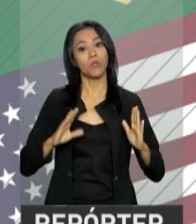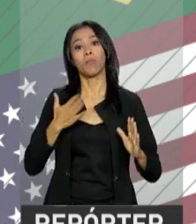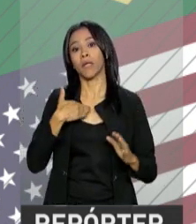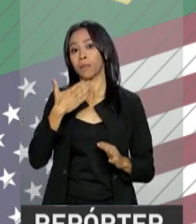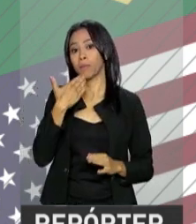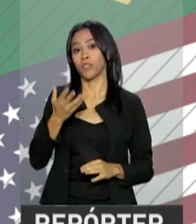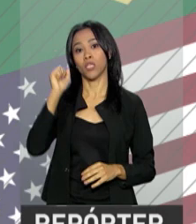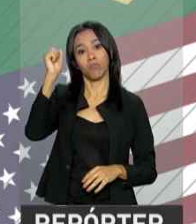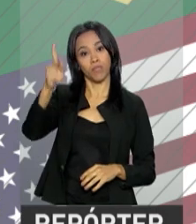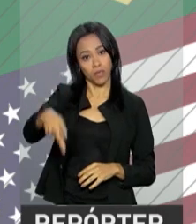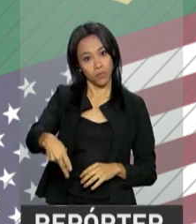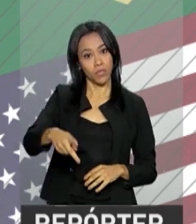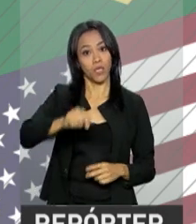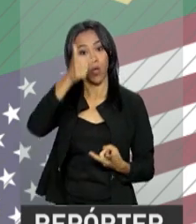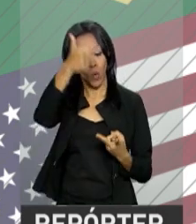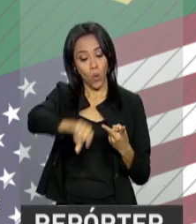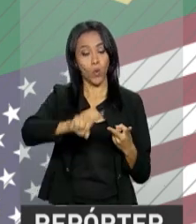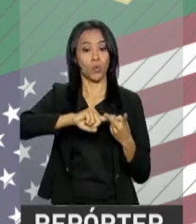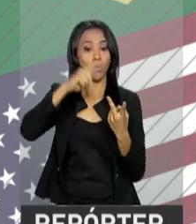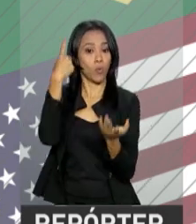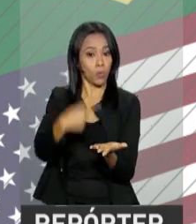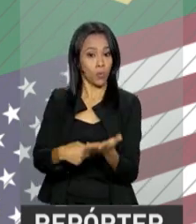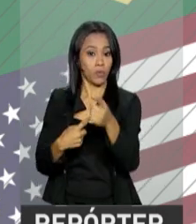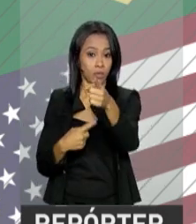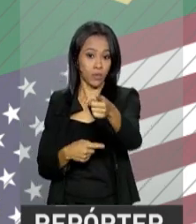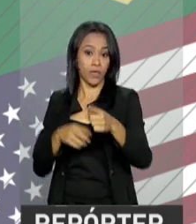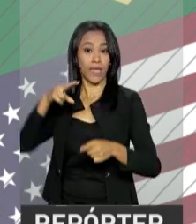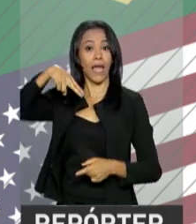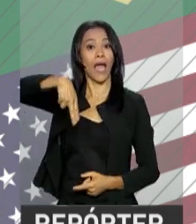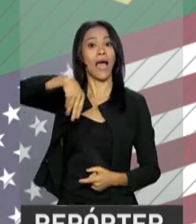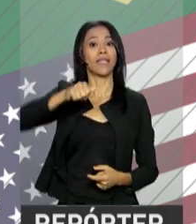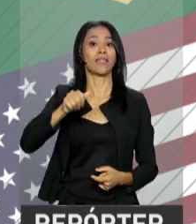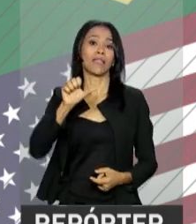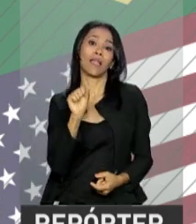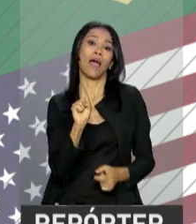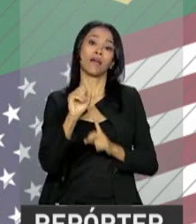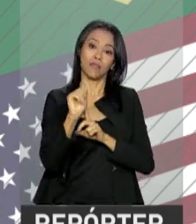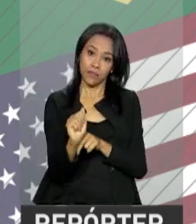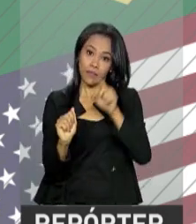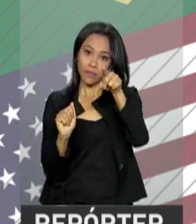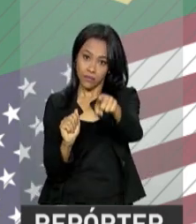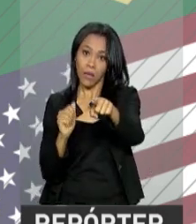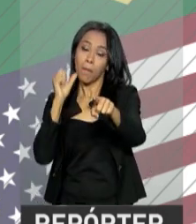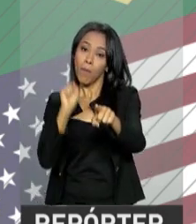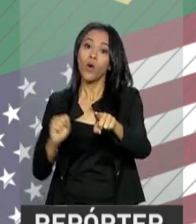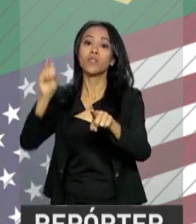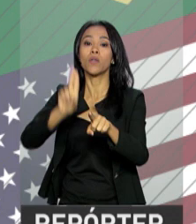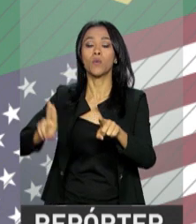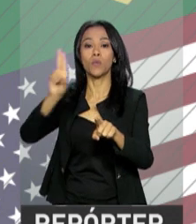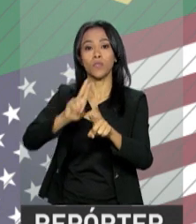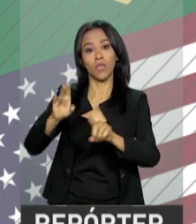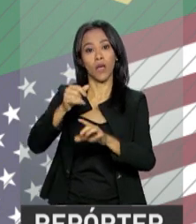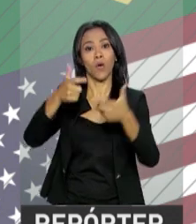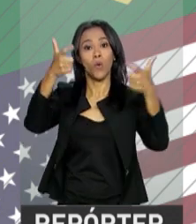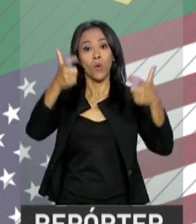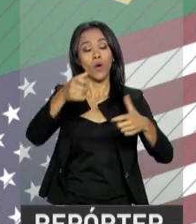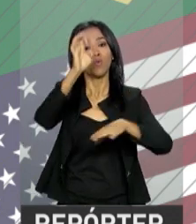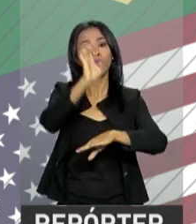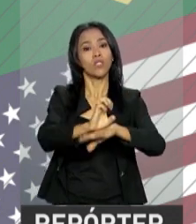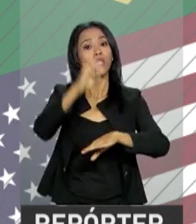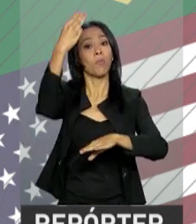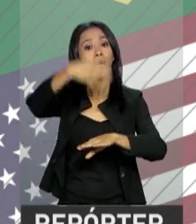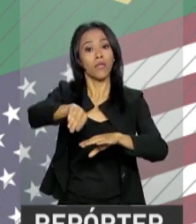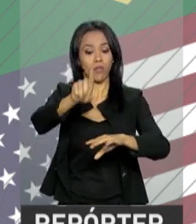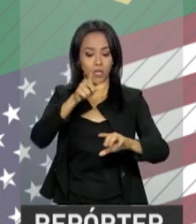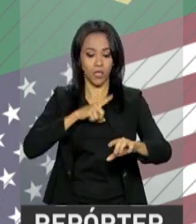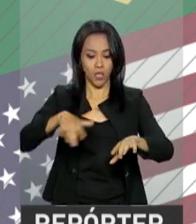aposentadoria outro acordo é para que a agência espacial norte americana a nasa possa usar a base de lançamento de foguetes em